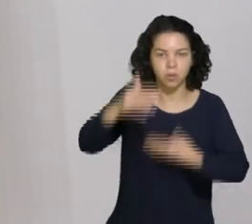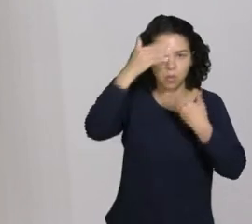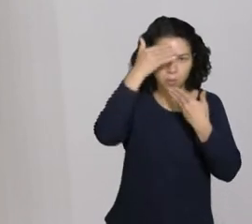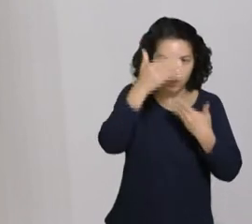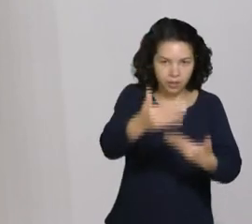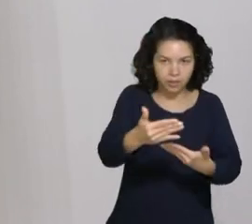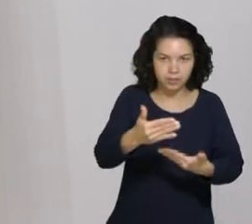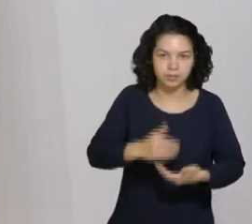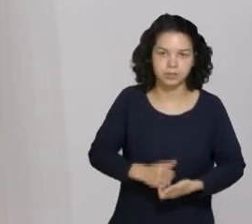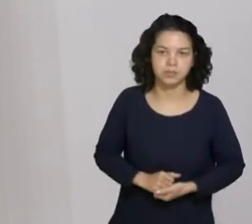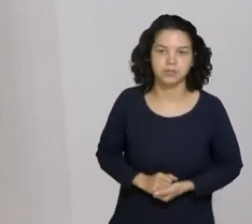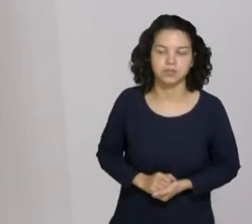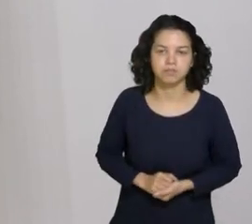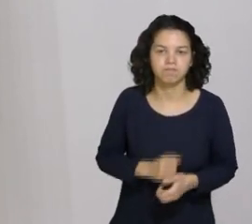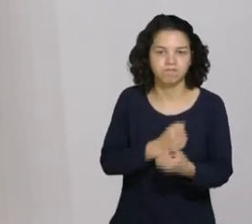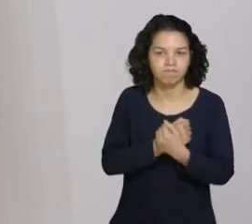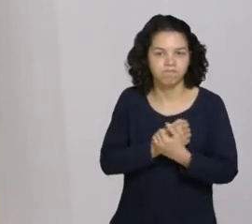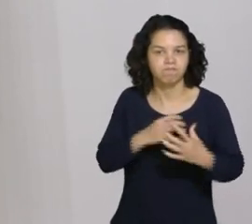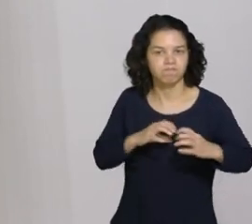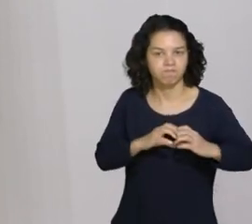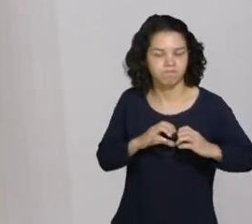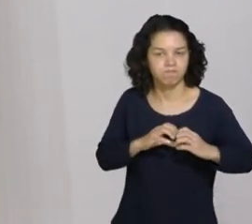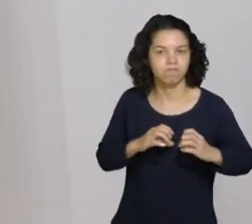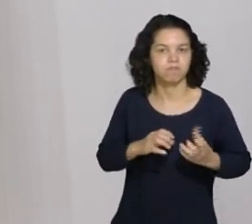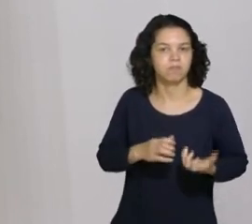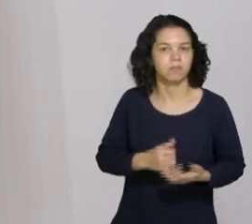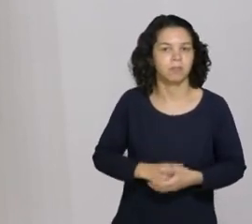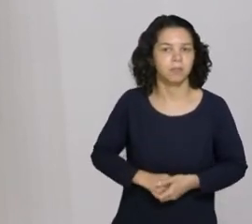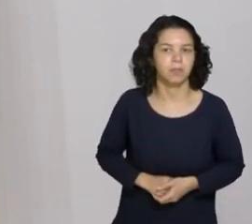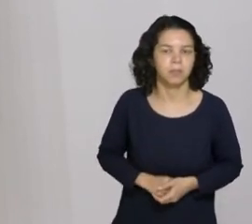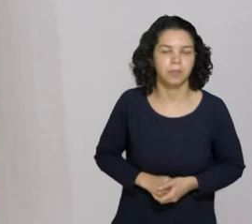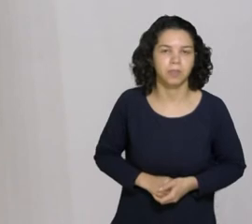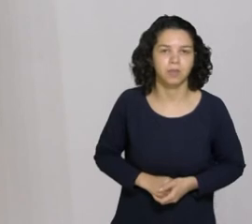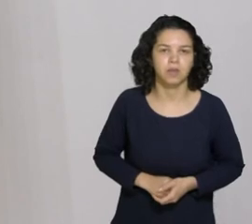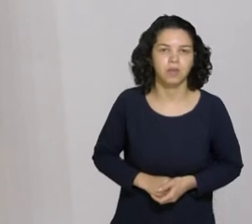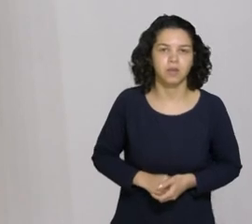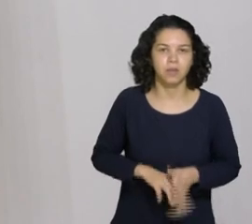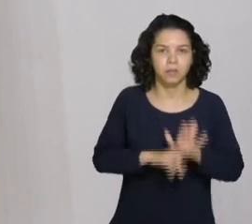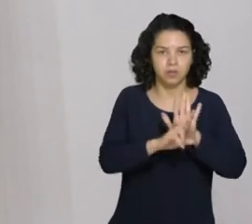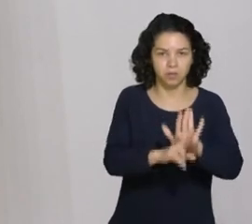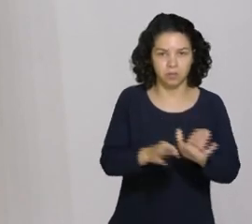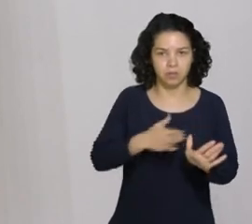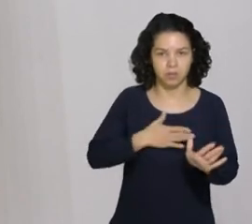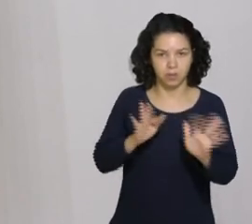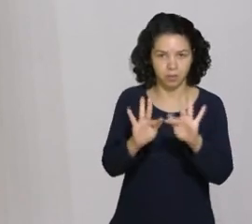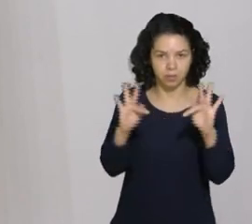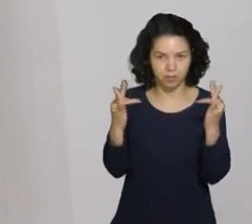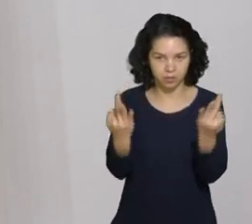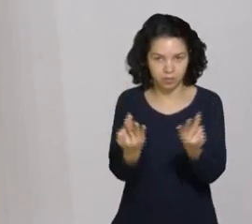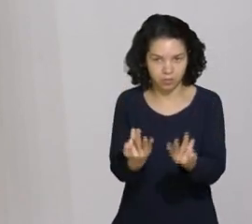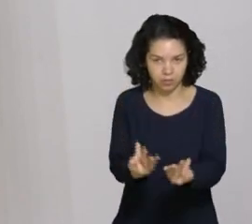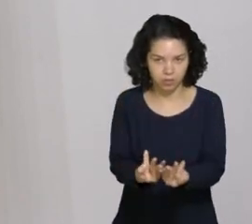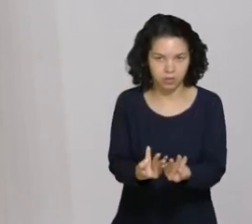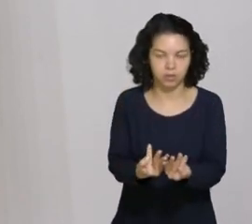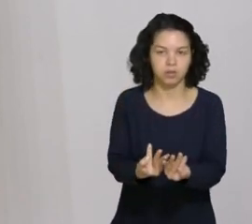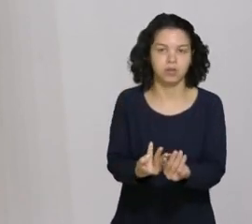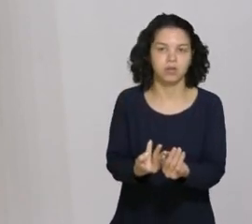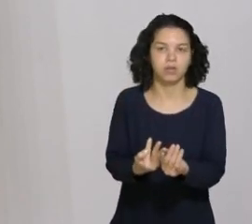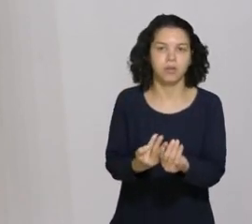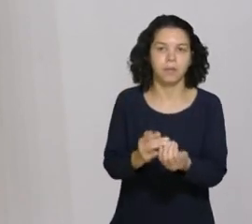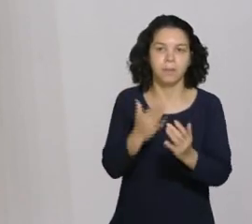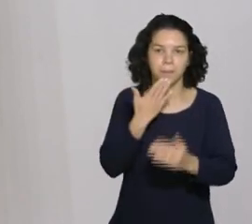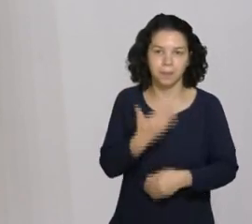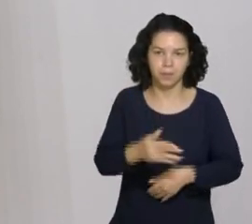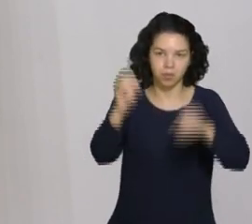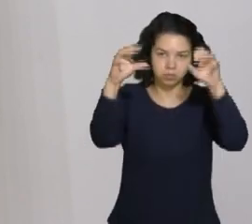obrigado e coração em nome da minha pessoa em nome da minha família peço que Deus abençoe sempre